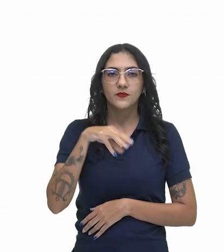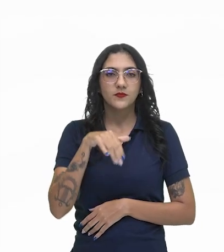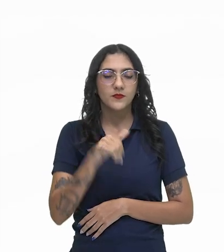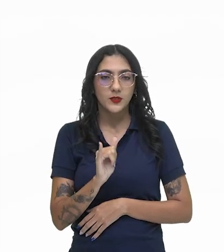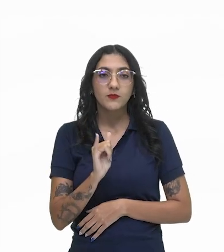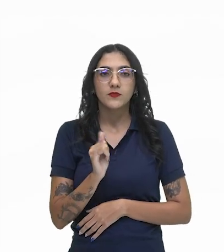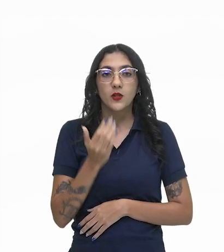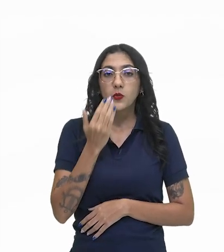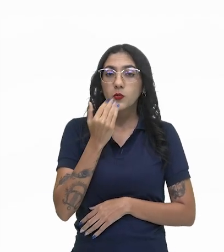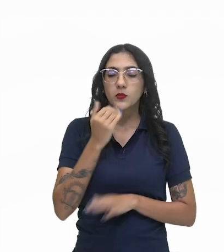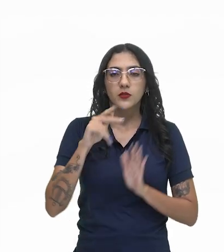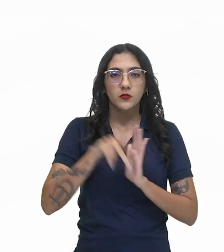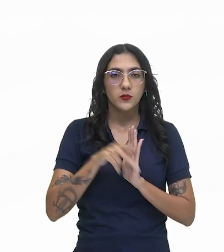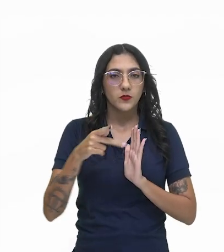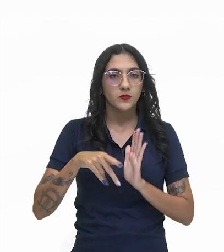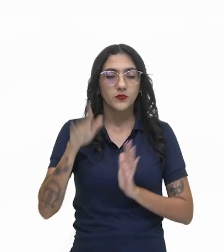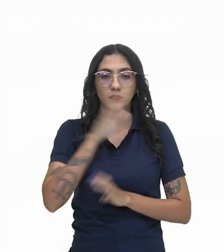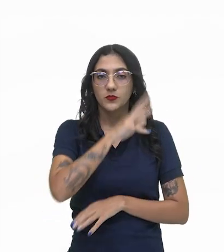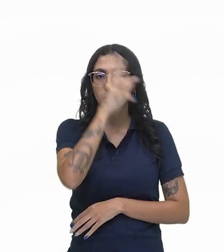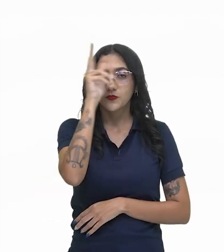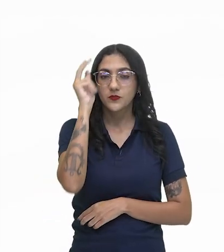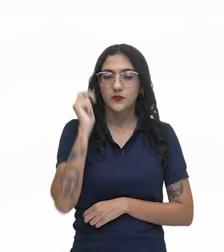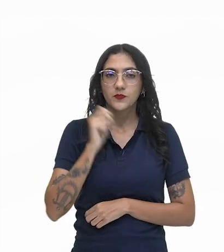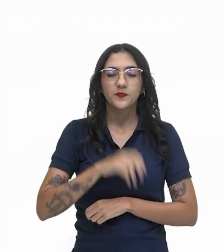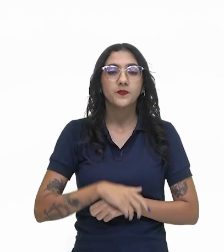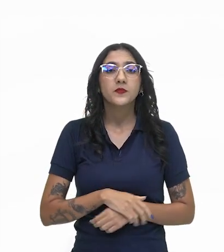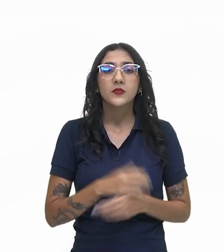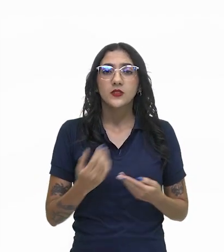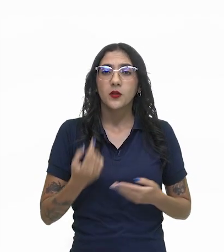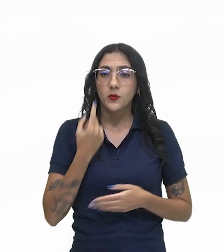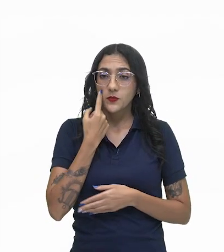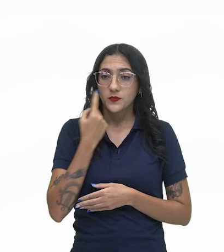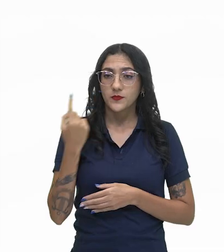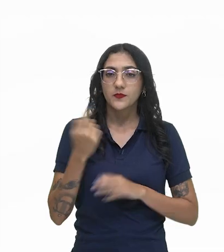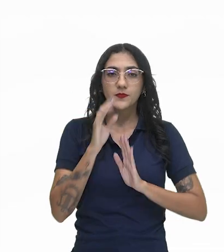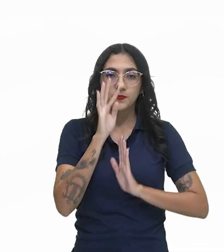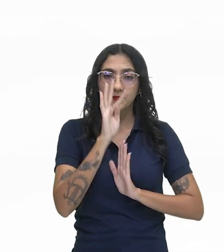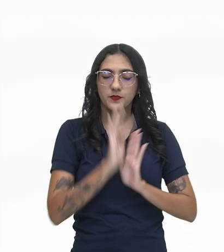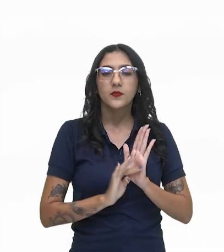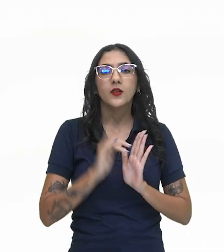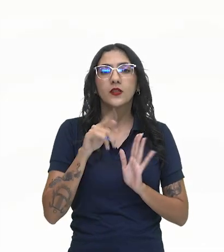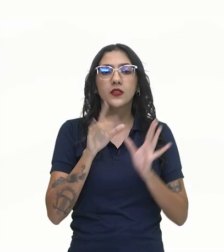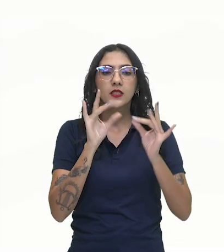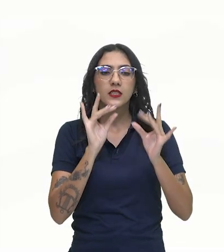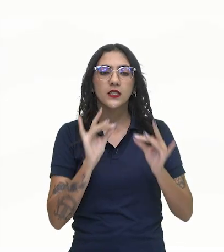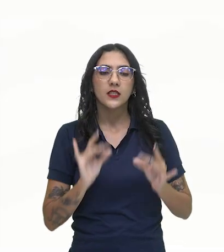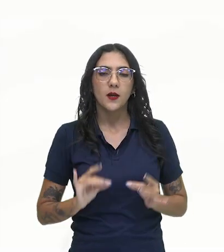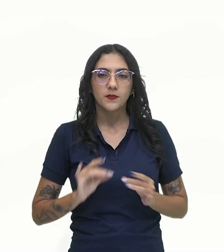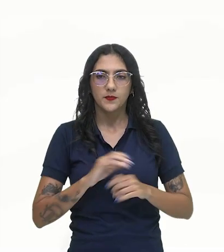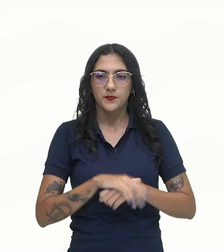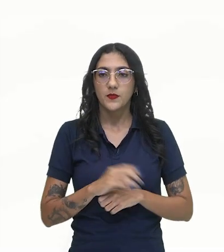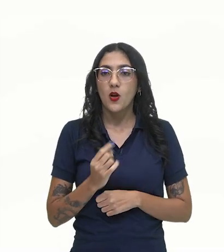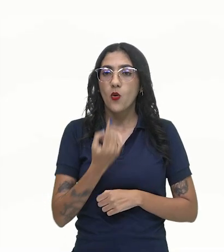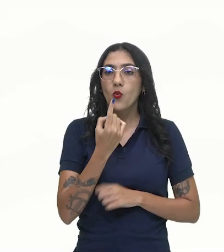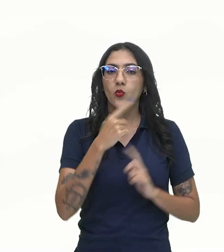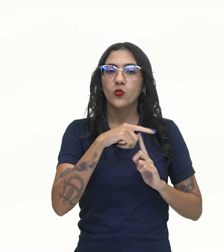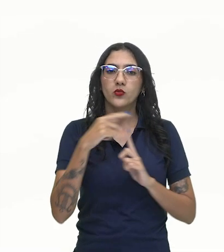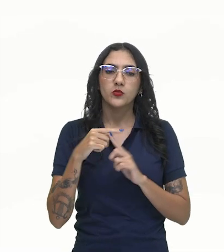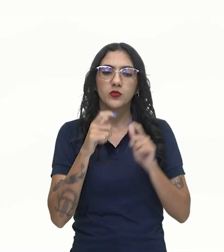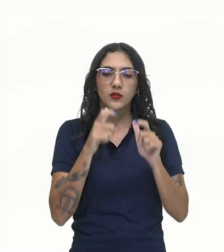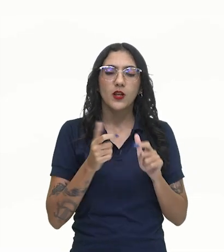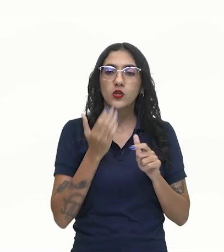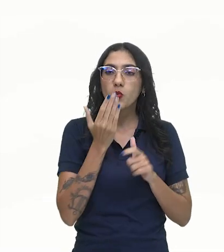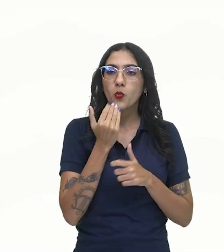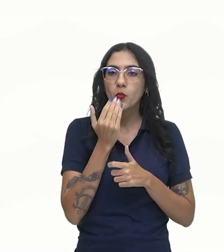de gastronomia. Esse texto, ele vai falar aí de um prato muito